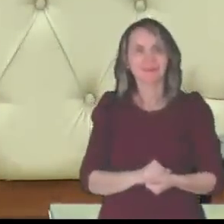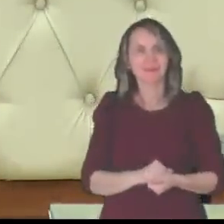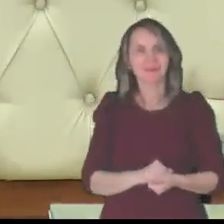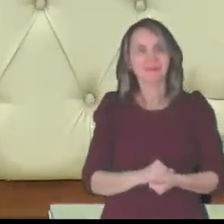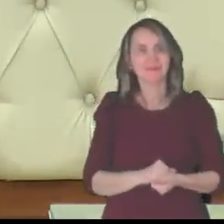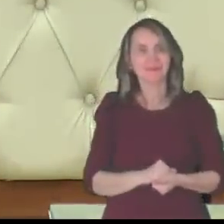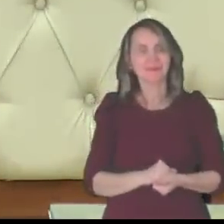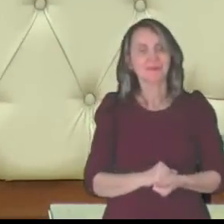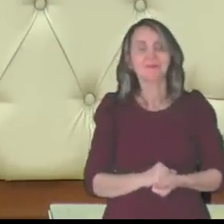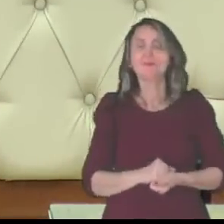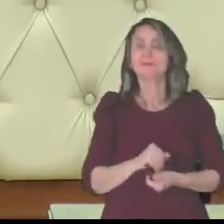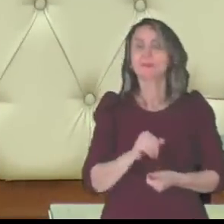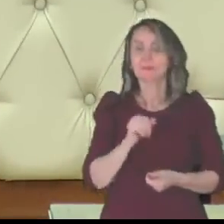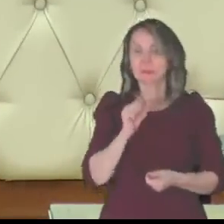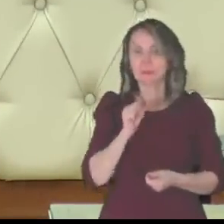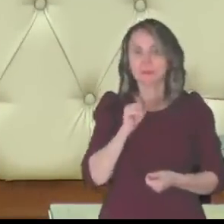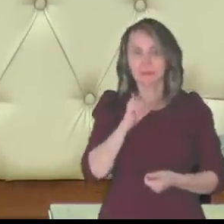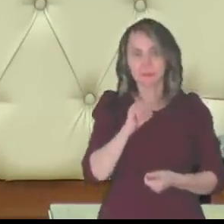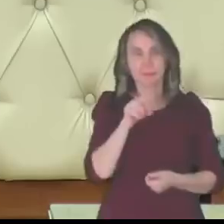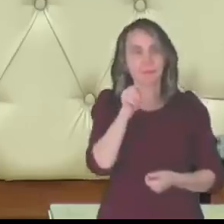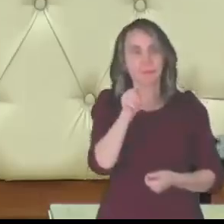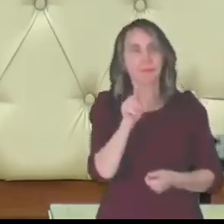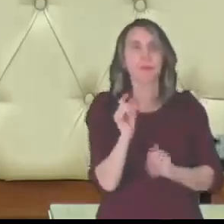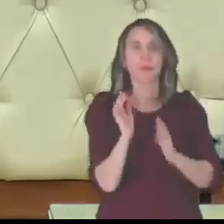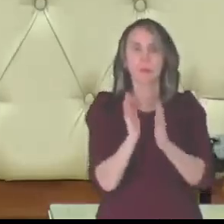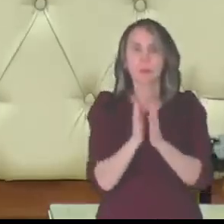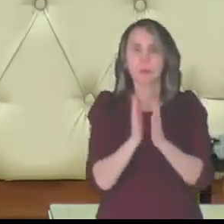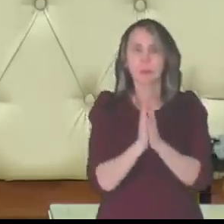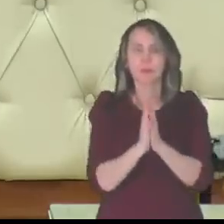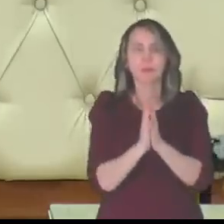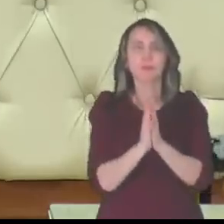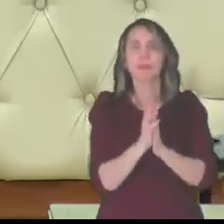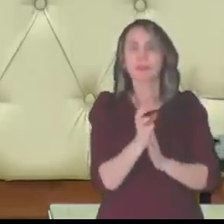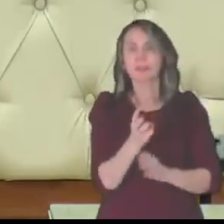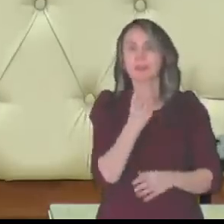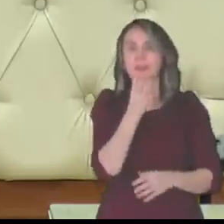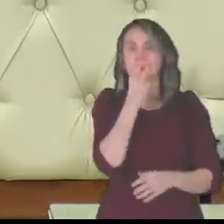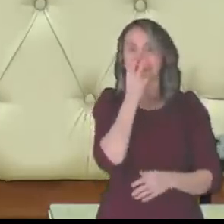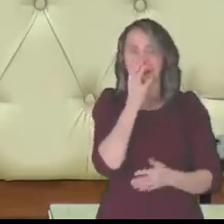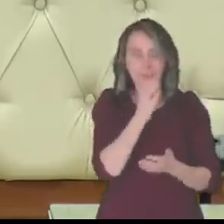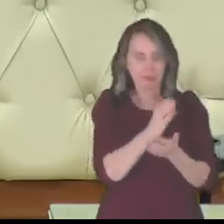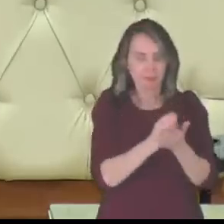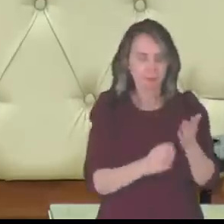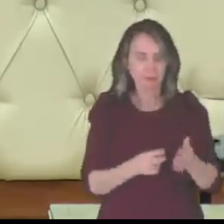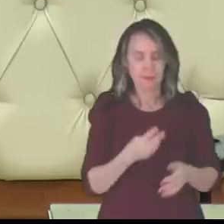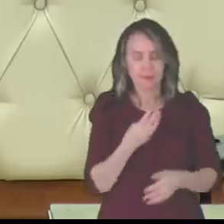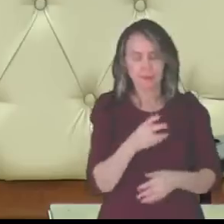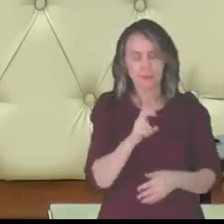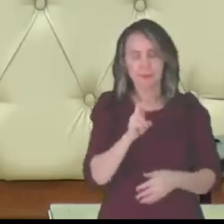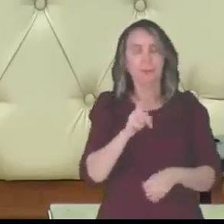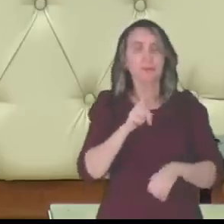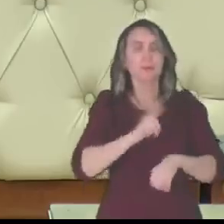Me diga uma coisa se você for a Isaías 35 Quanto tempo você vai durar